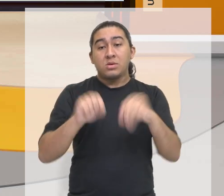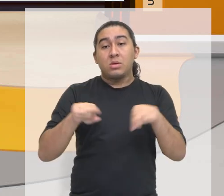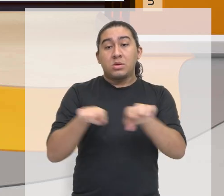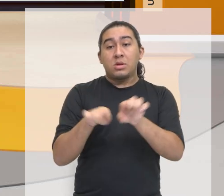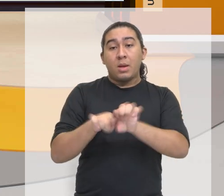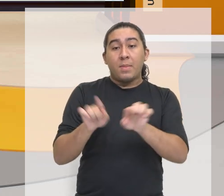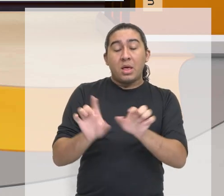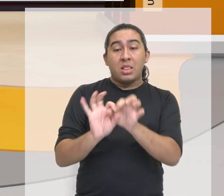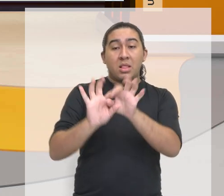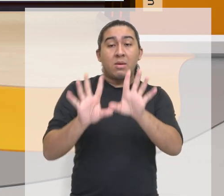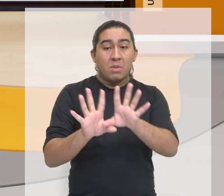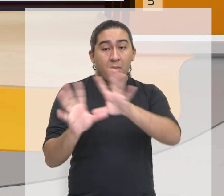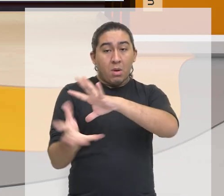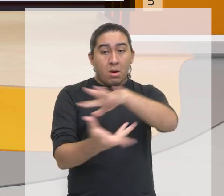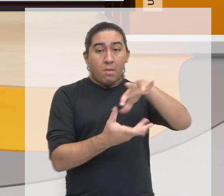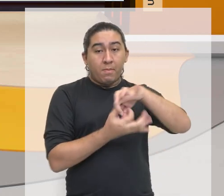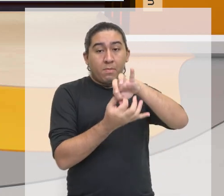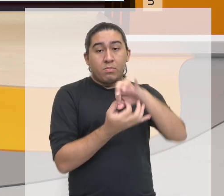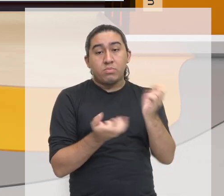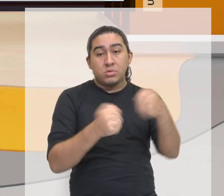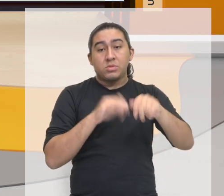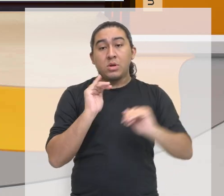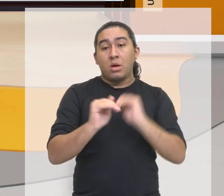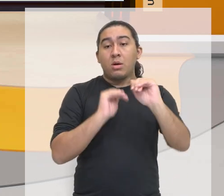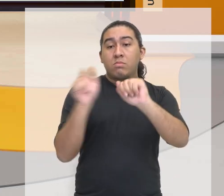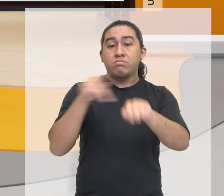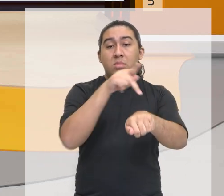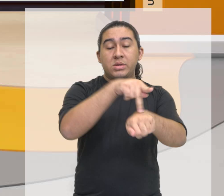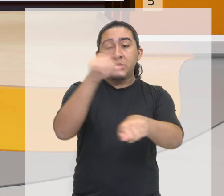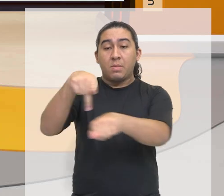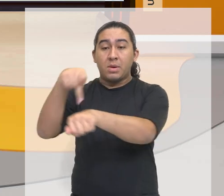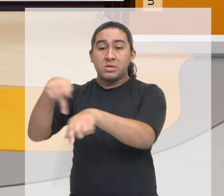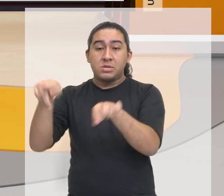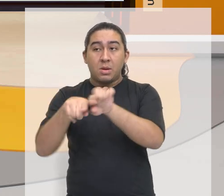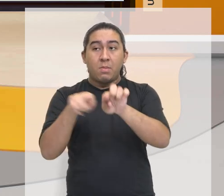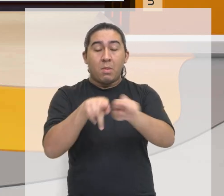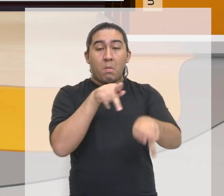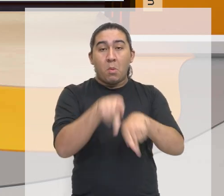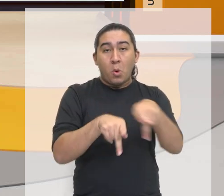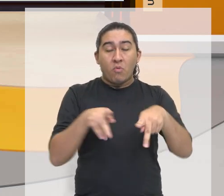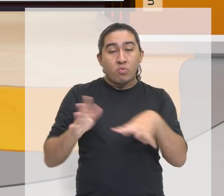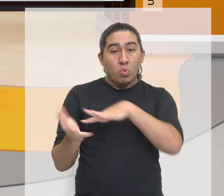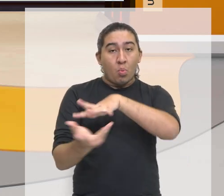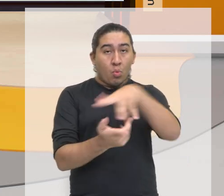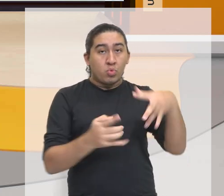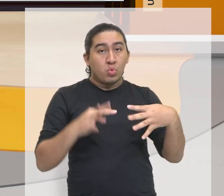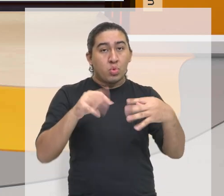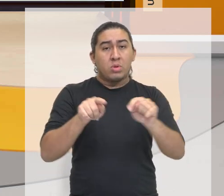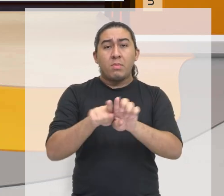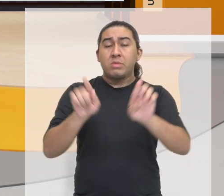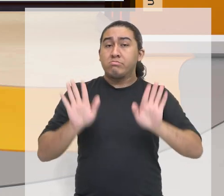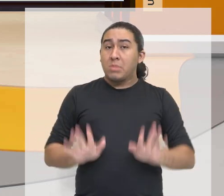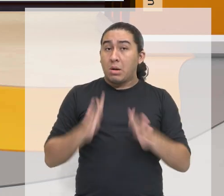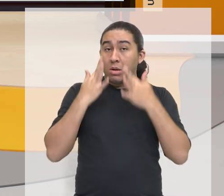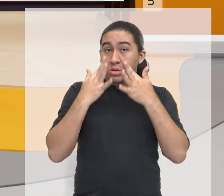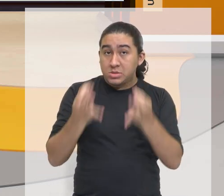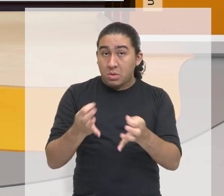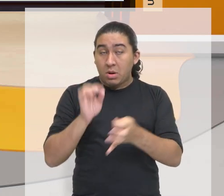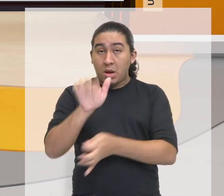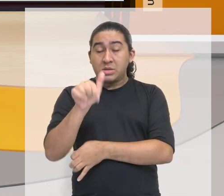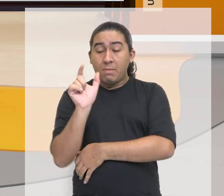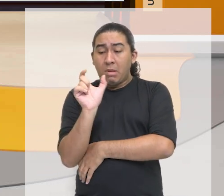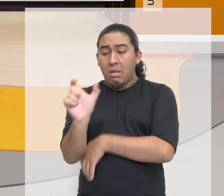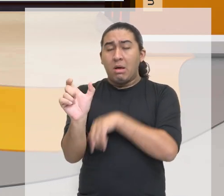e interdependência crescente entre países e populações ao redor do mundo. Mas olha só, esse termo ele não